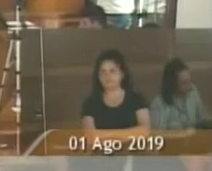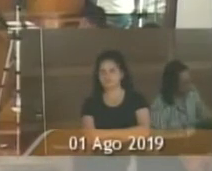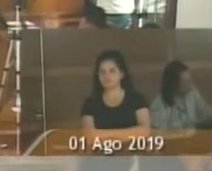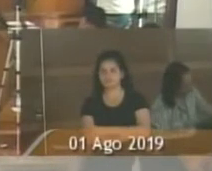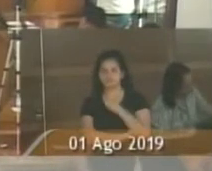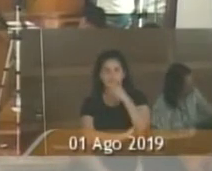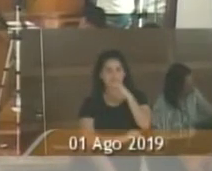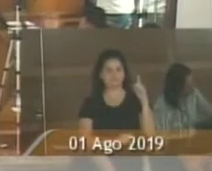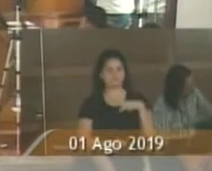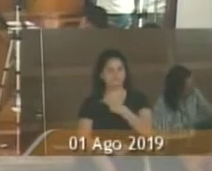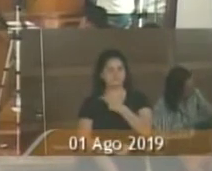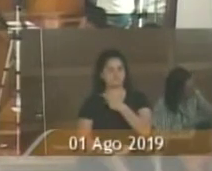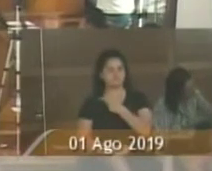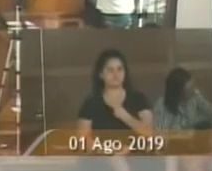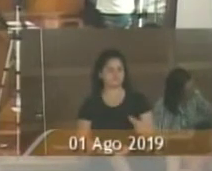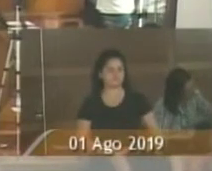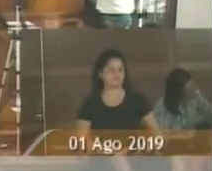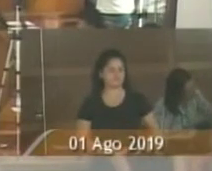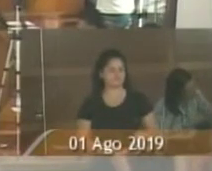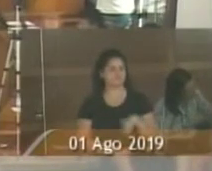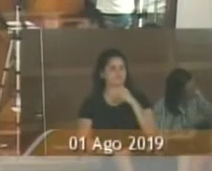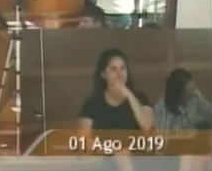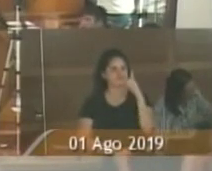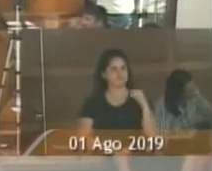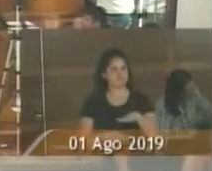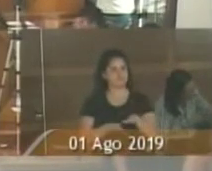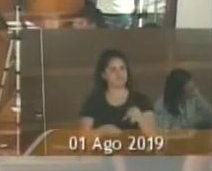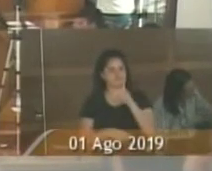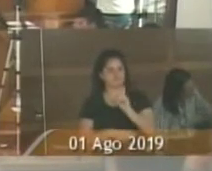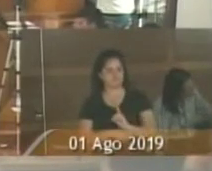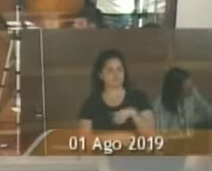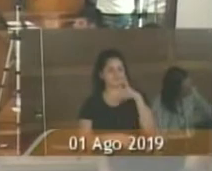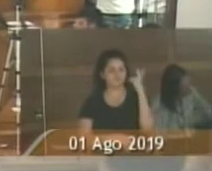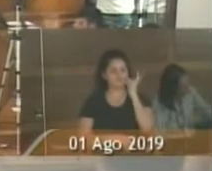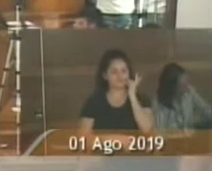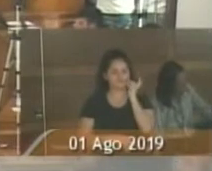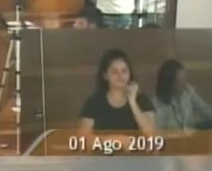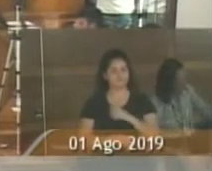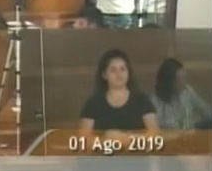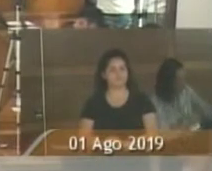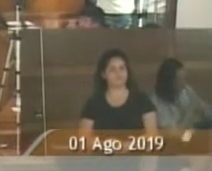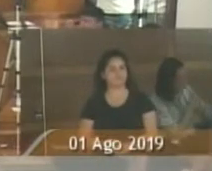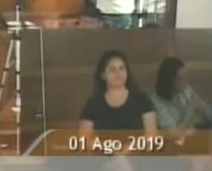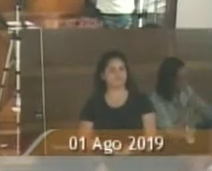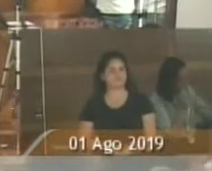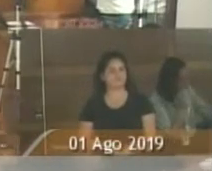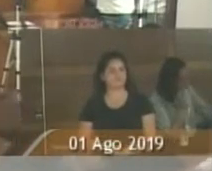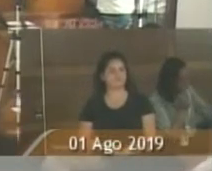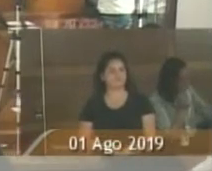Bom dia, presidente. Bom dia, mesa diretora, nobres vereadores. Espera aí, que eu te arrumar aqui.